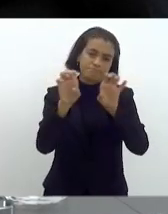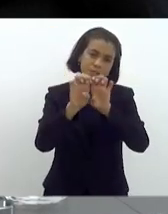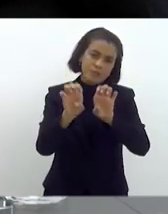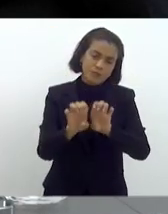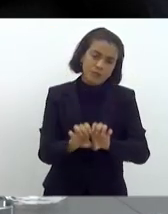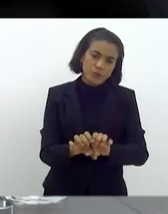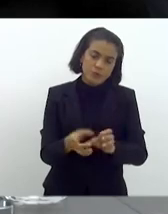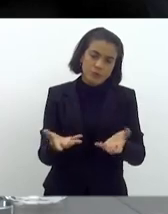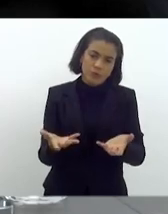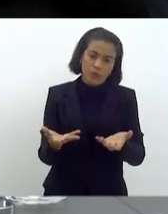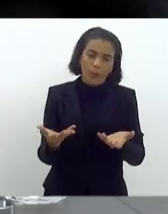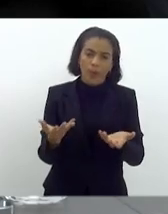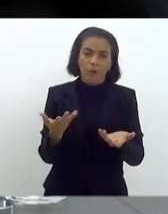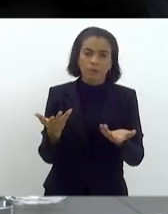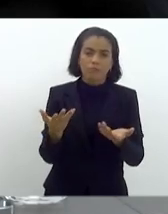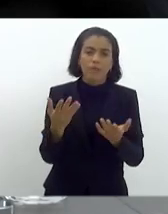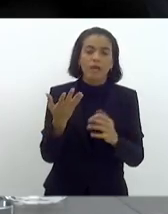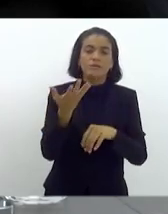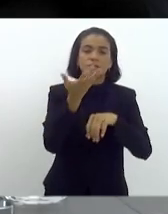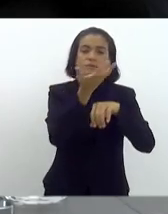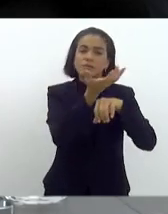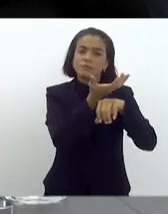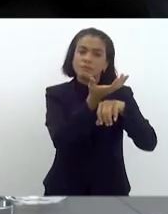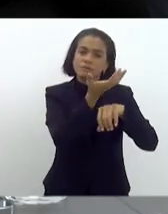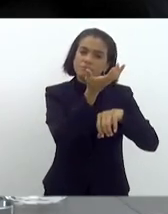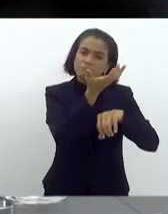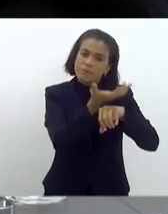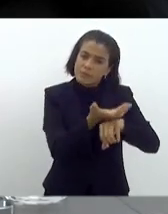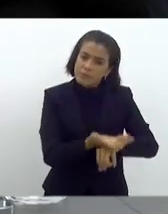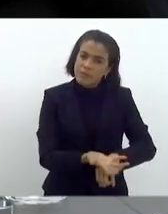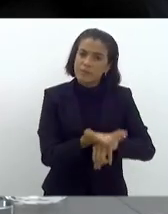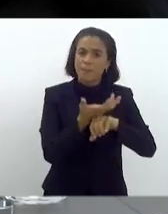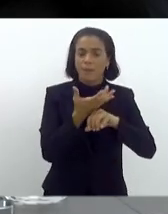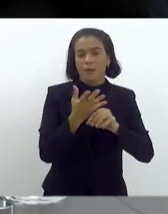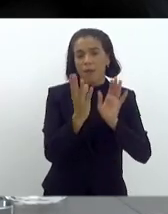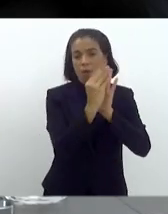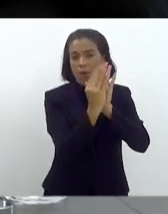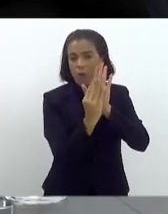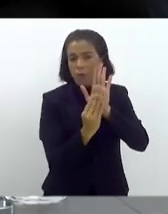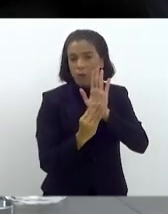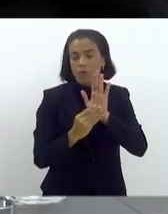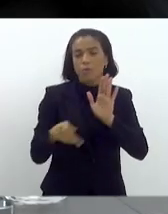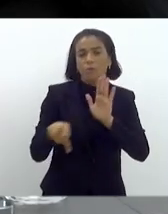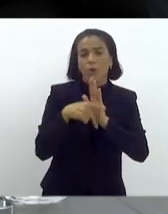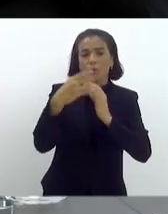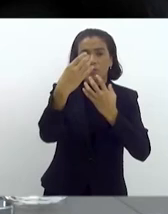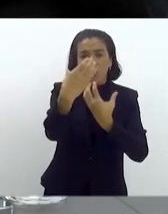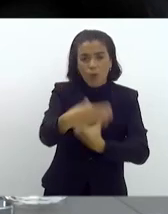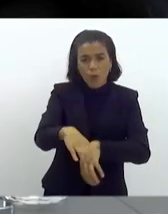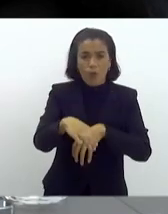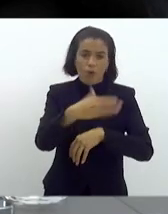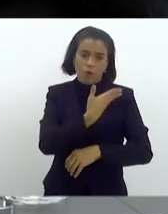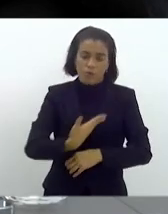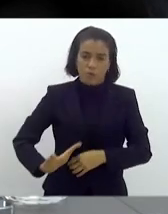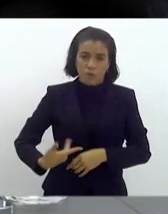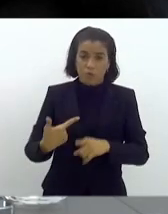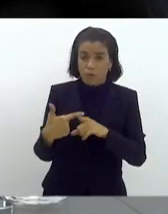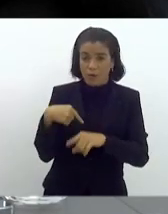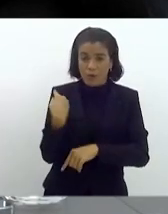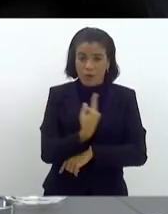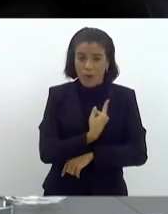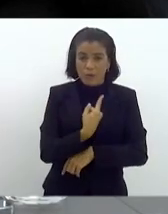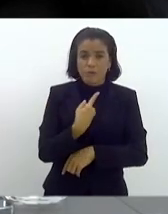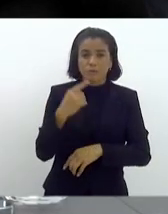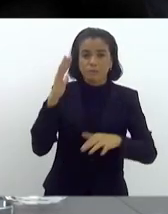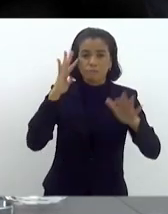é das disciplinas que compõem ali o conteúdo programático dos concursos públicos porque quando a gente coloca